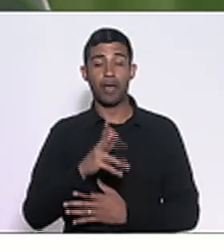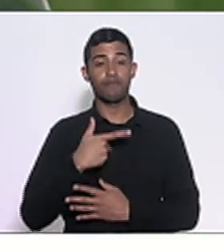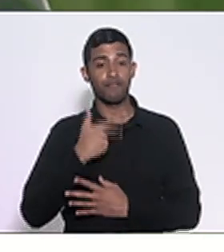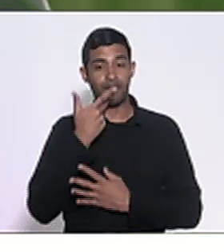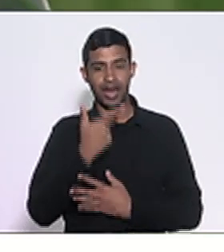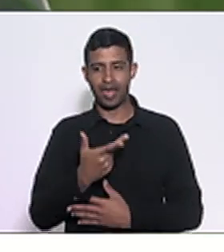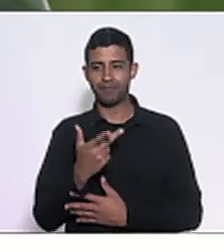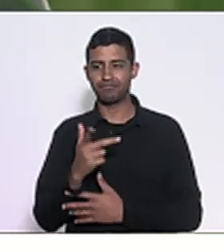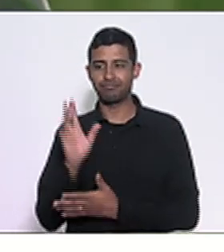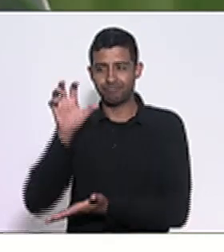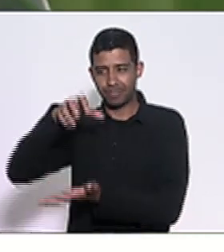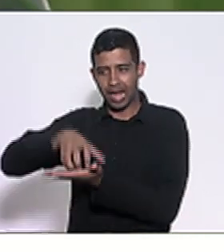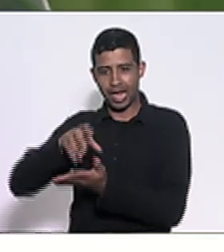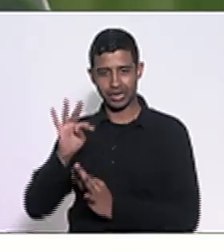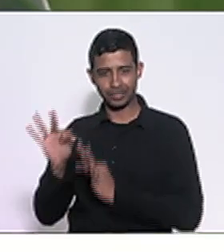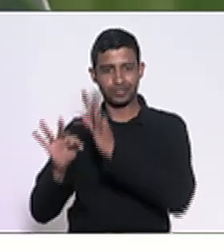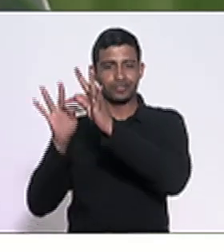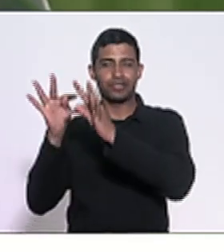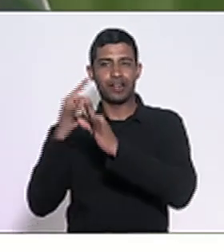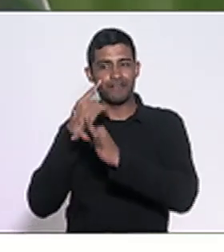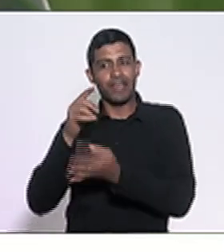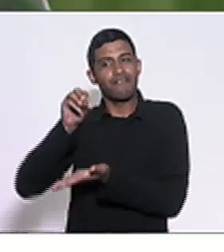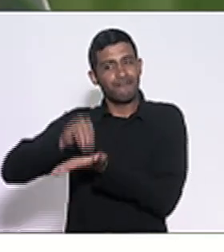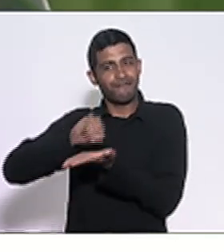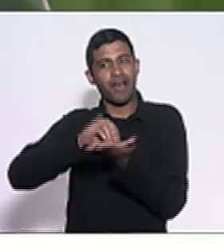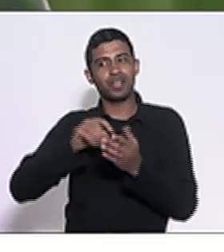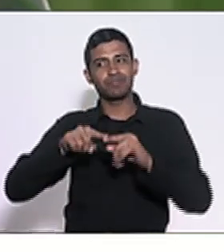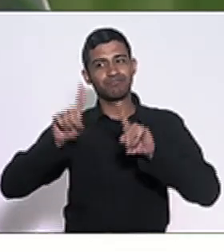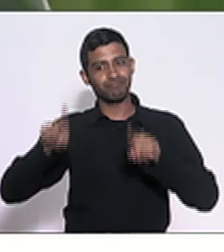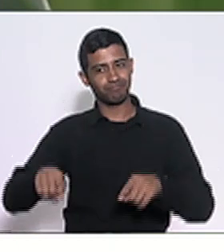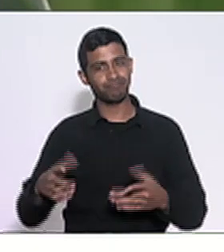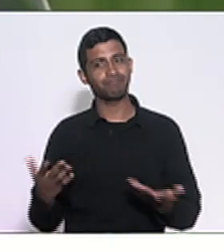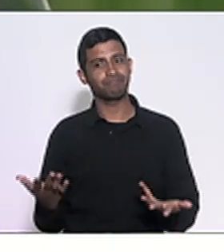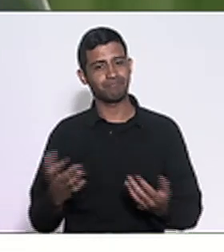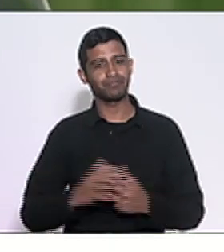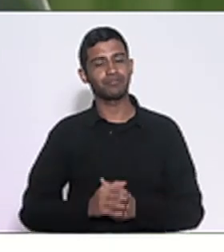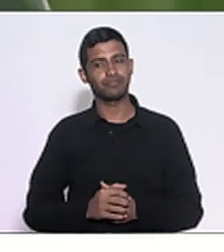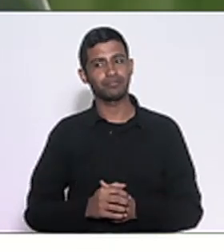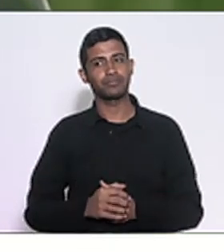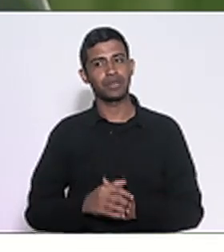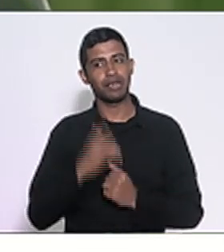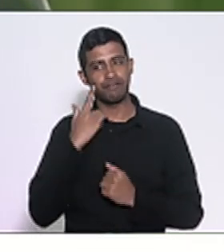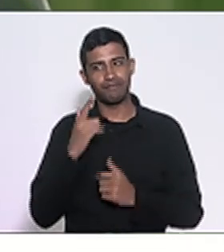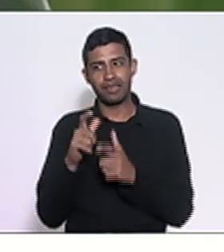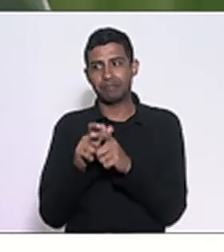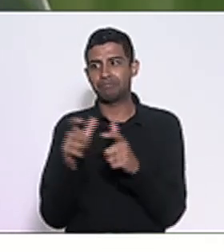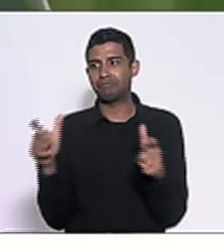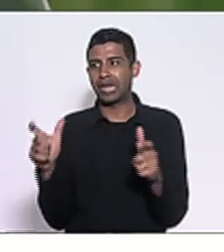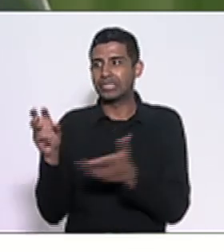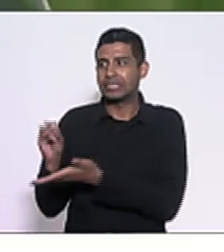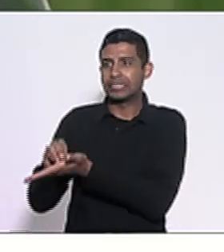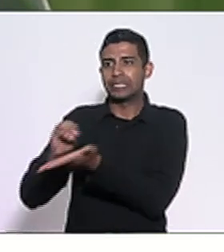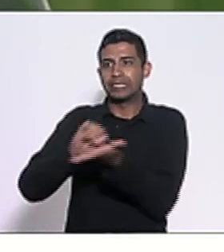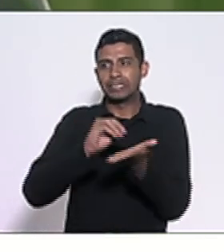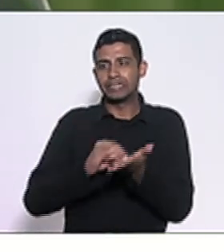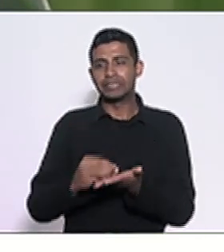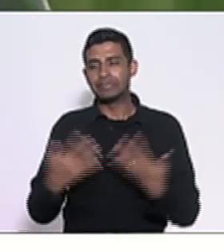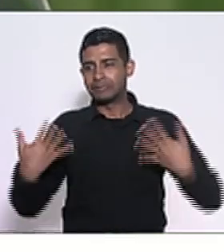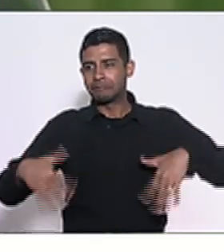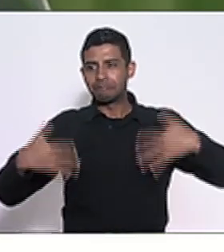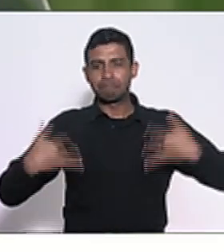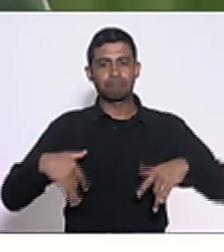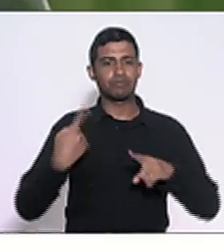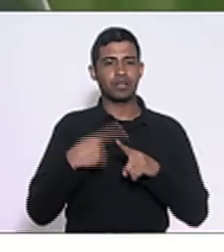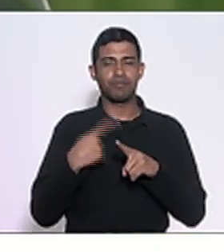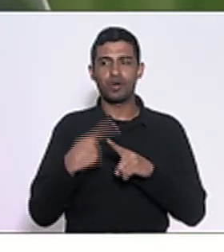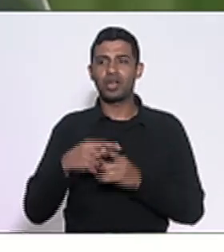tecnológica, a deficiência de pessoal, ela se faz mais gritante porque ela atinge o core business do órgão, né,